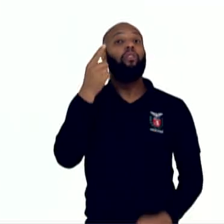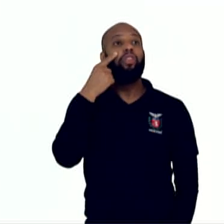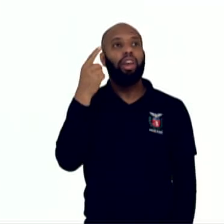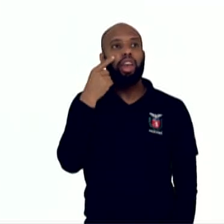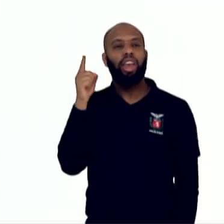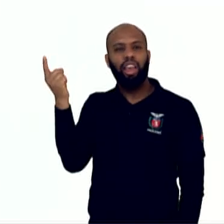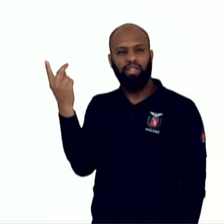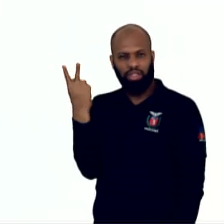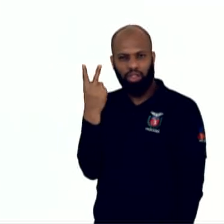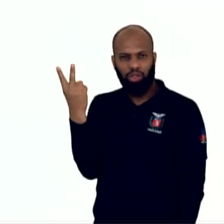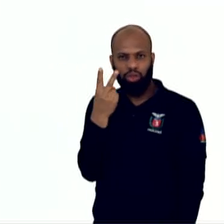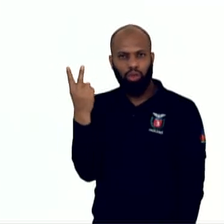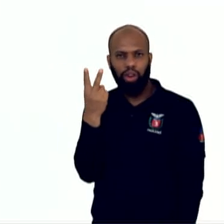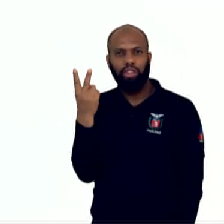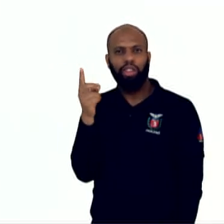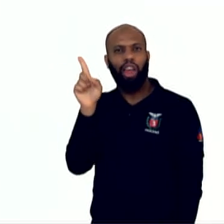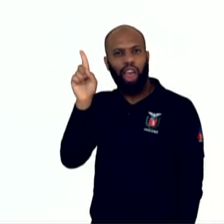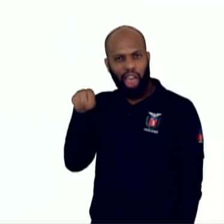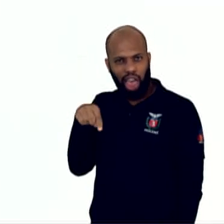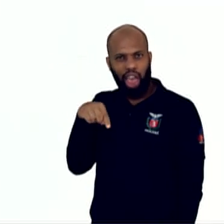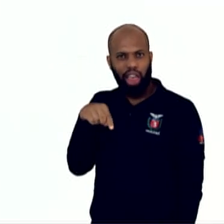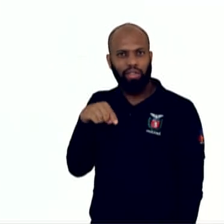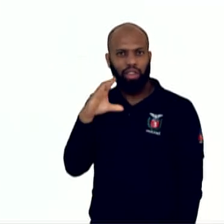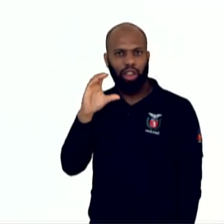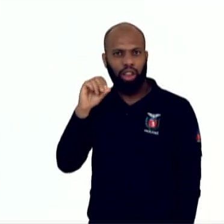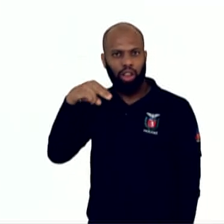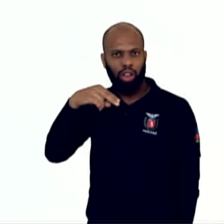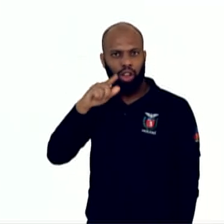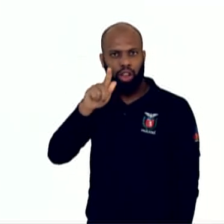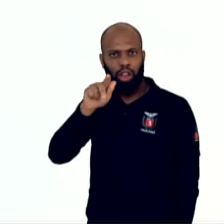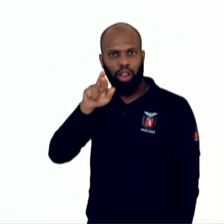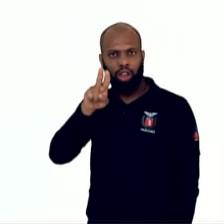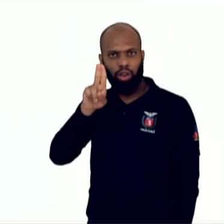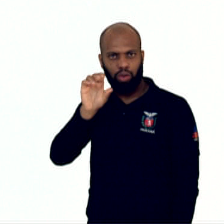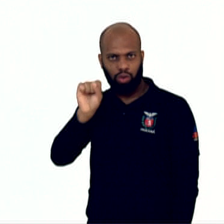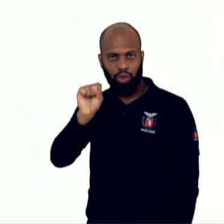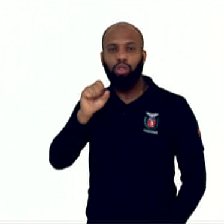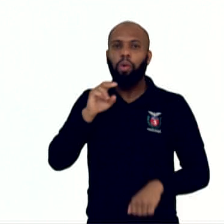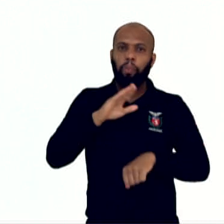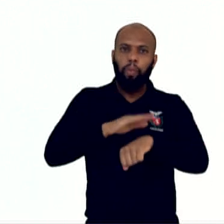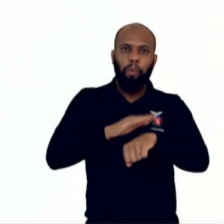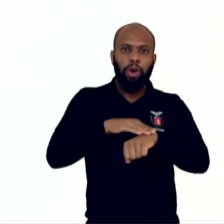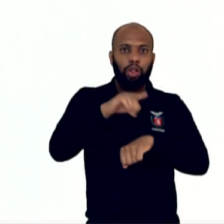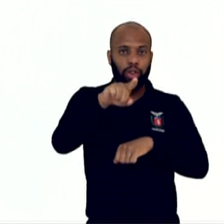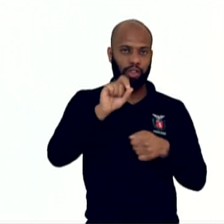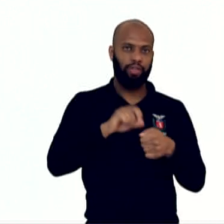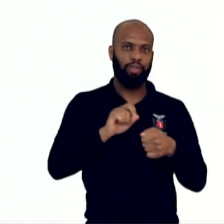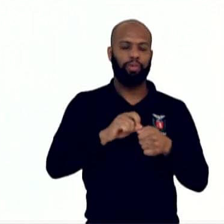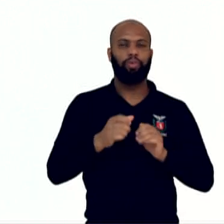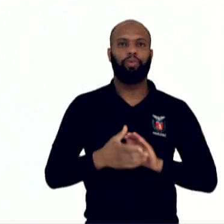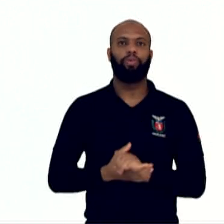verificação se esses dois arcos aqui são cômodos, tá? Então, uns minutinhos aí para vocês fazerem.